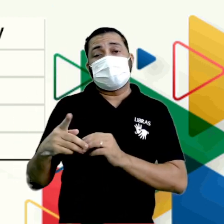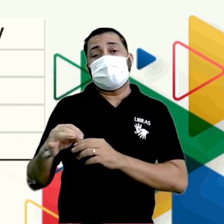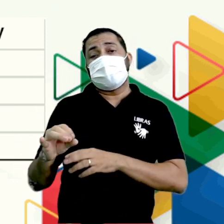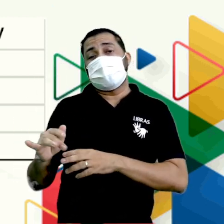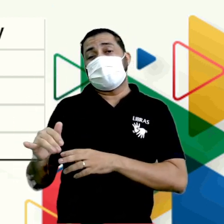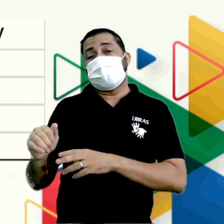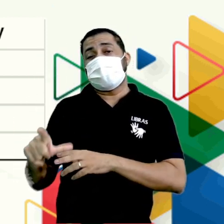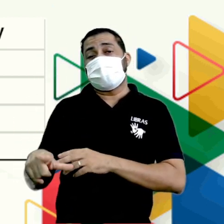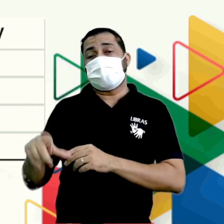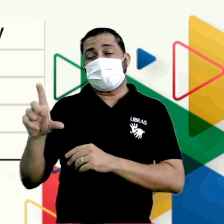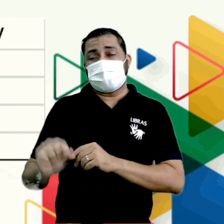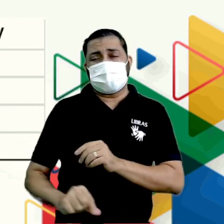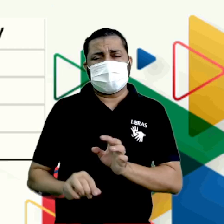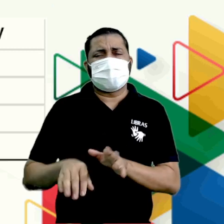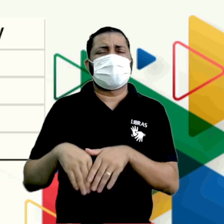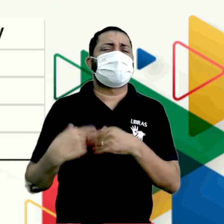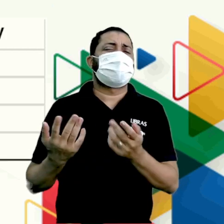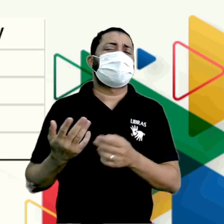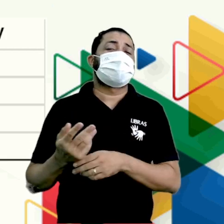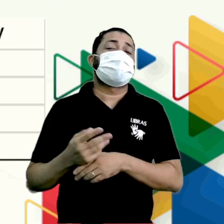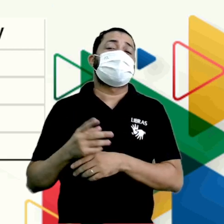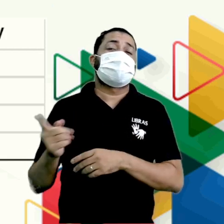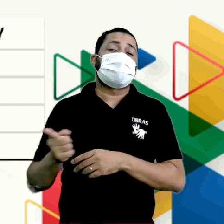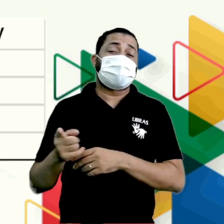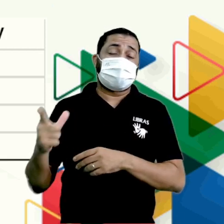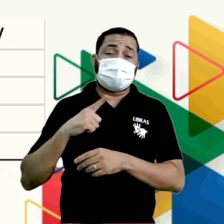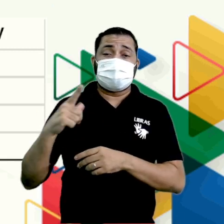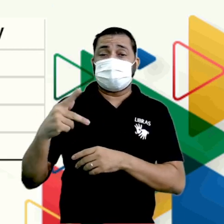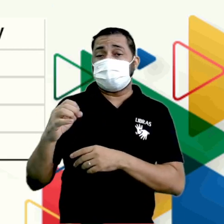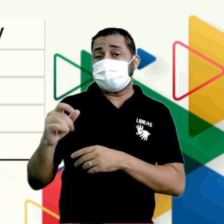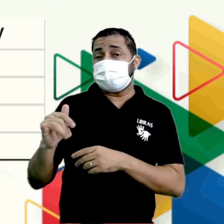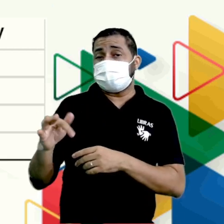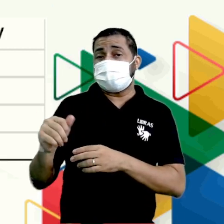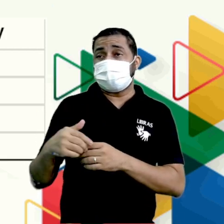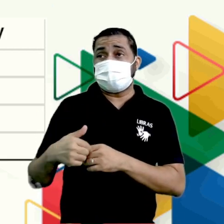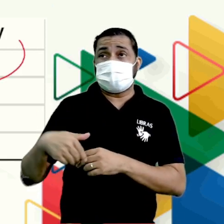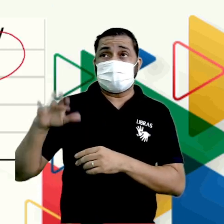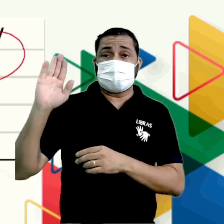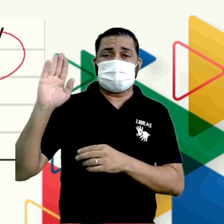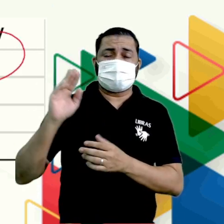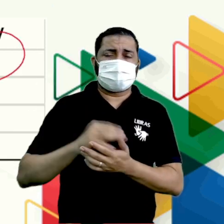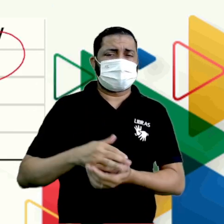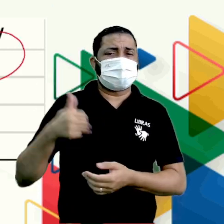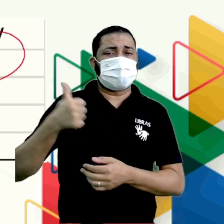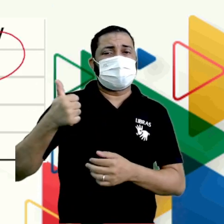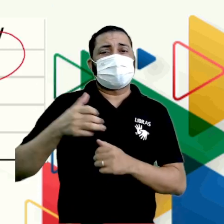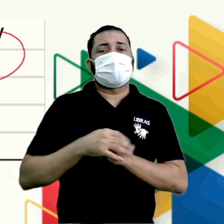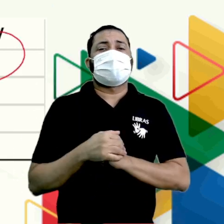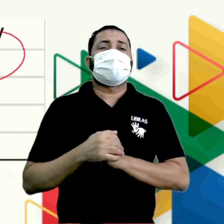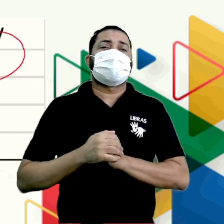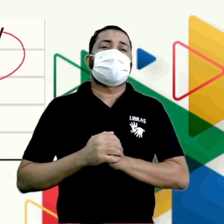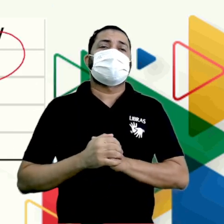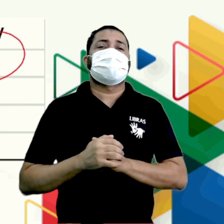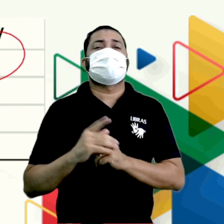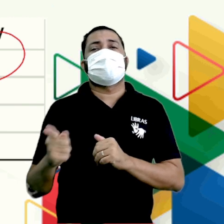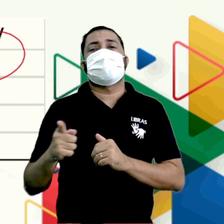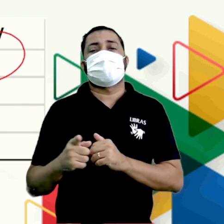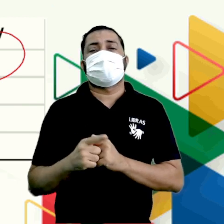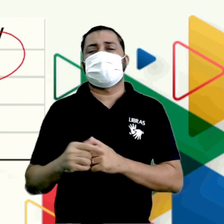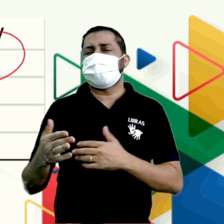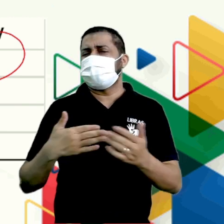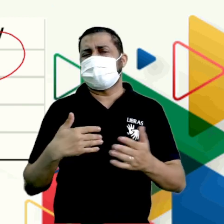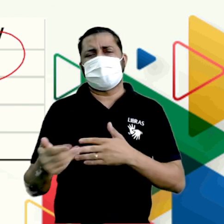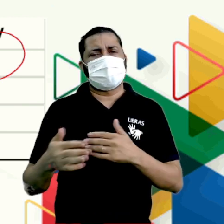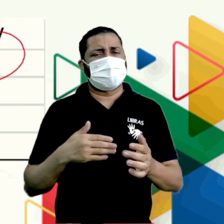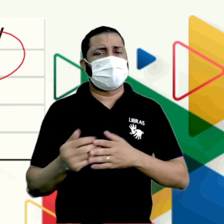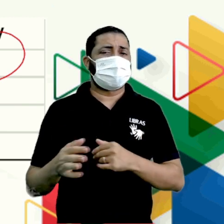menor. Então, qual desses caras aqui tem o potencial mais alto? É a primeira reação. Ele, com